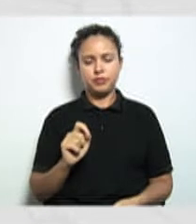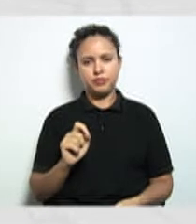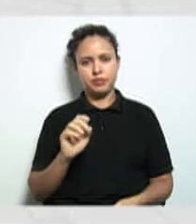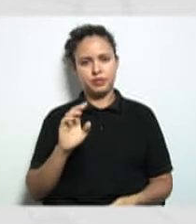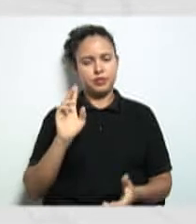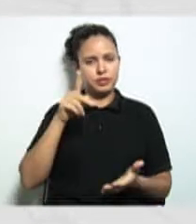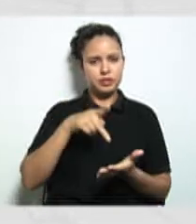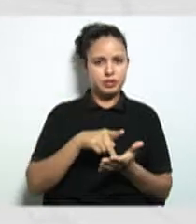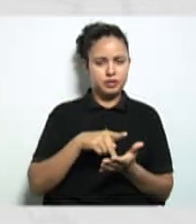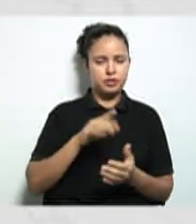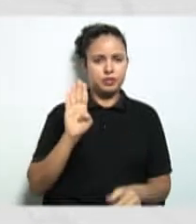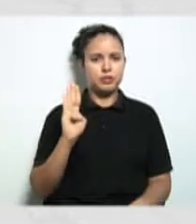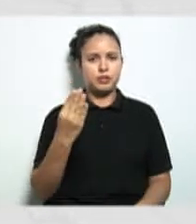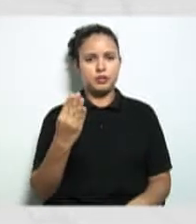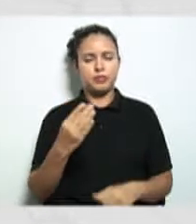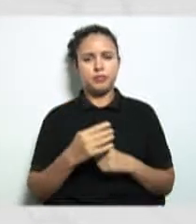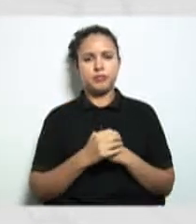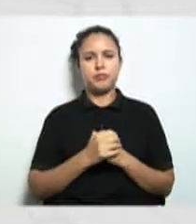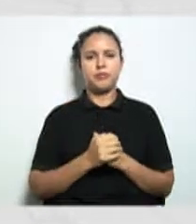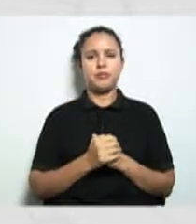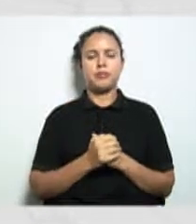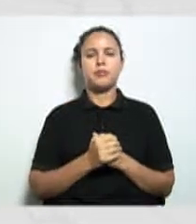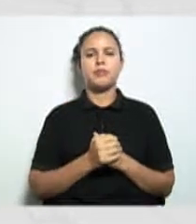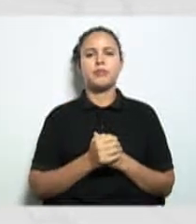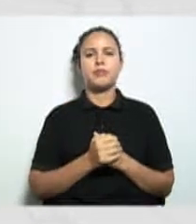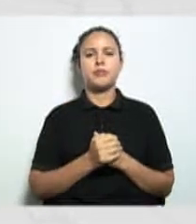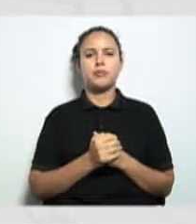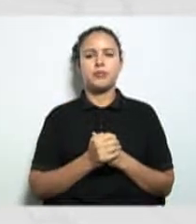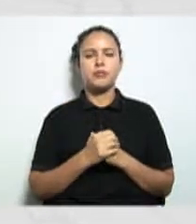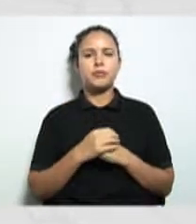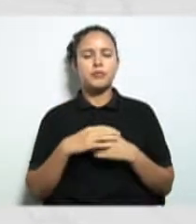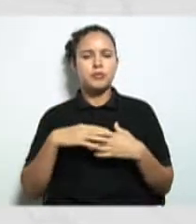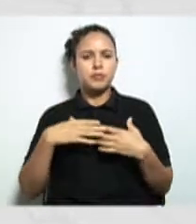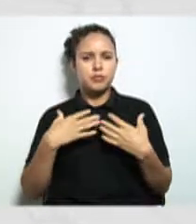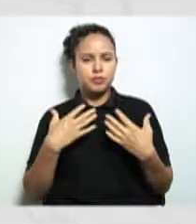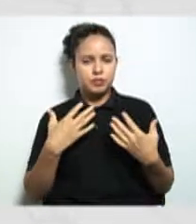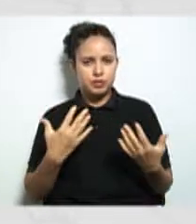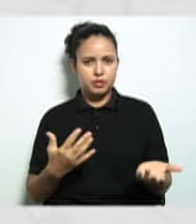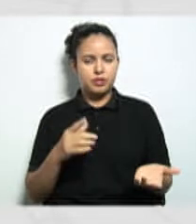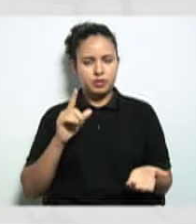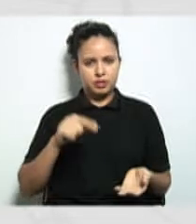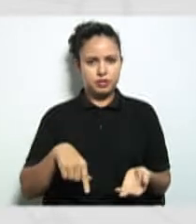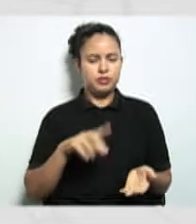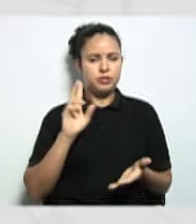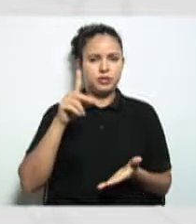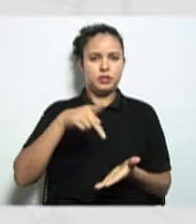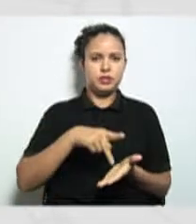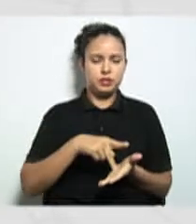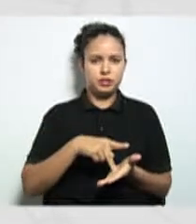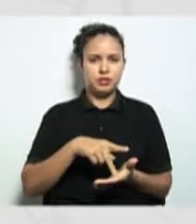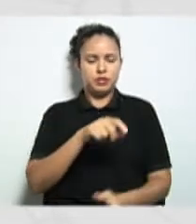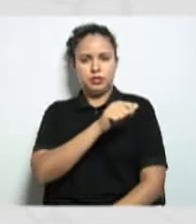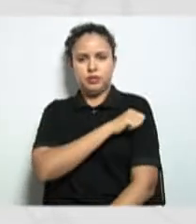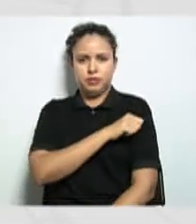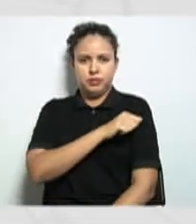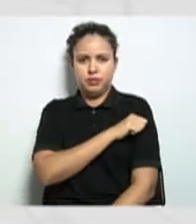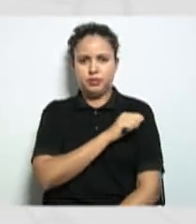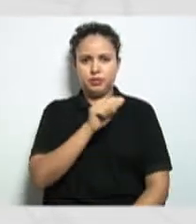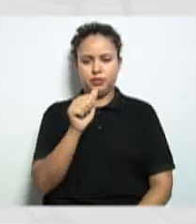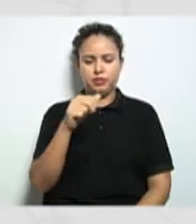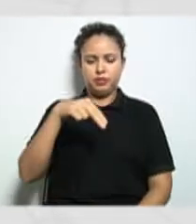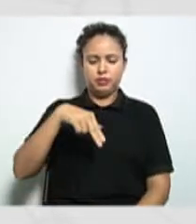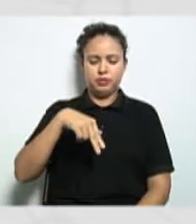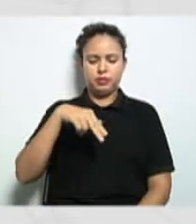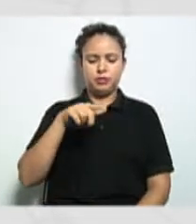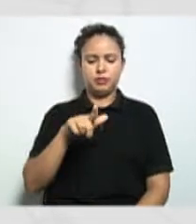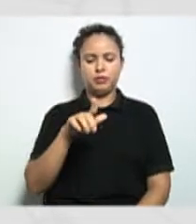verdadeira ou falsa, professora? Essa alternativa é verdadeira. E a aluna Angélica, a